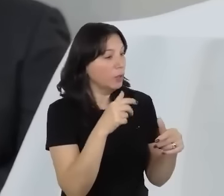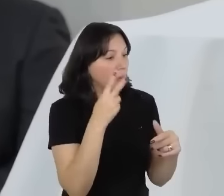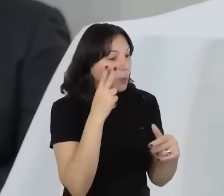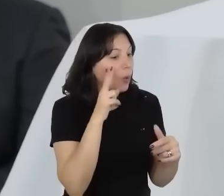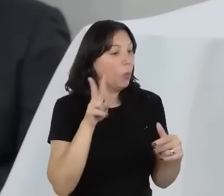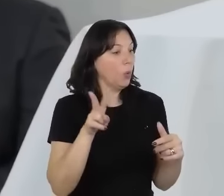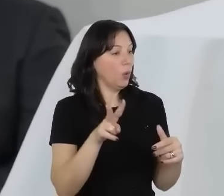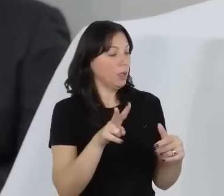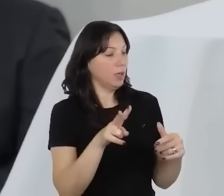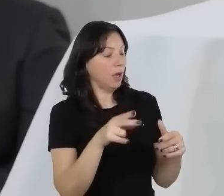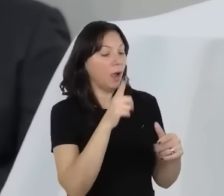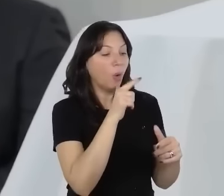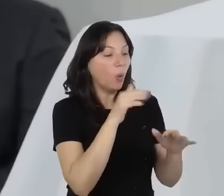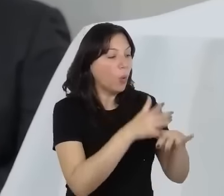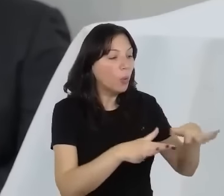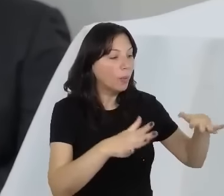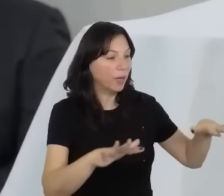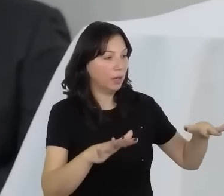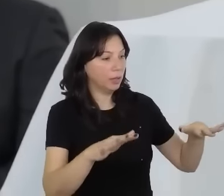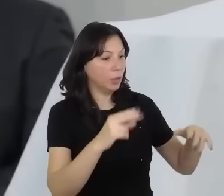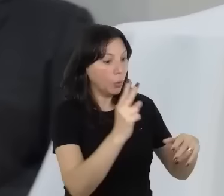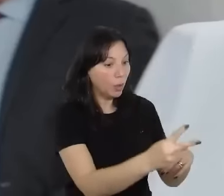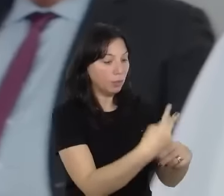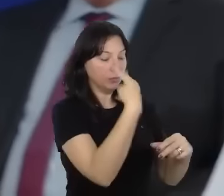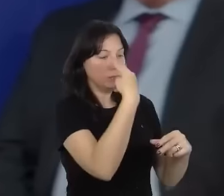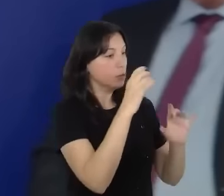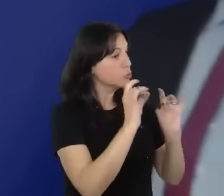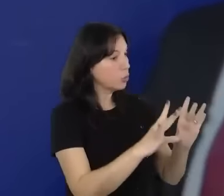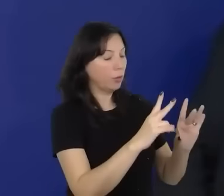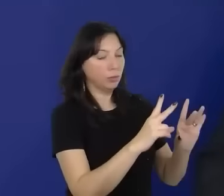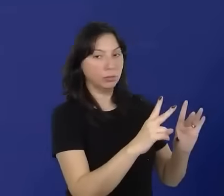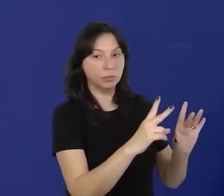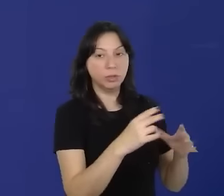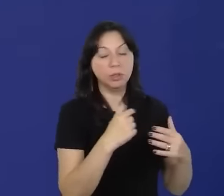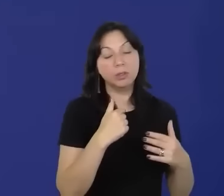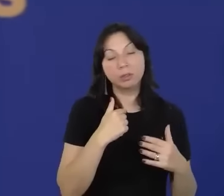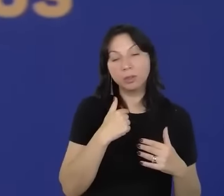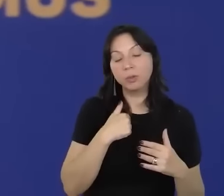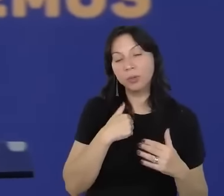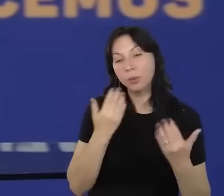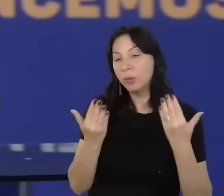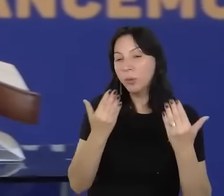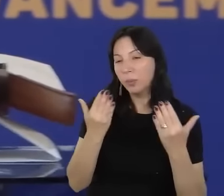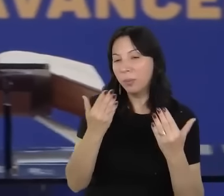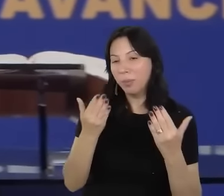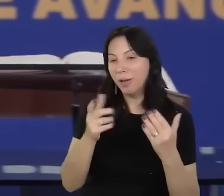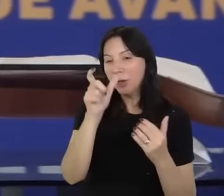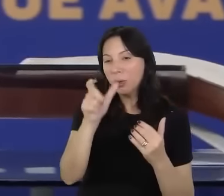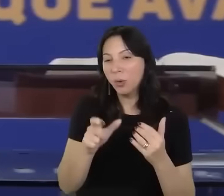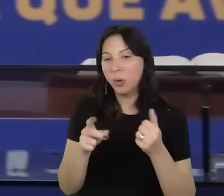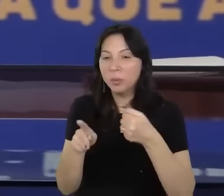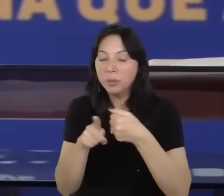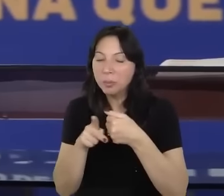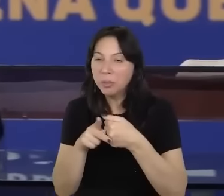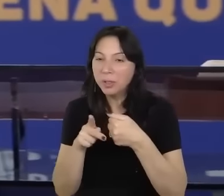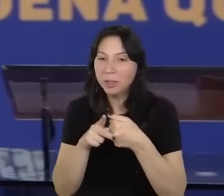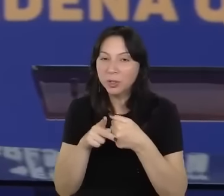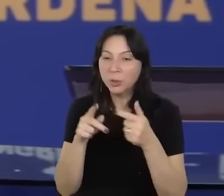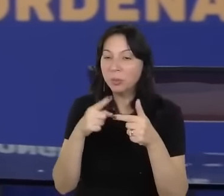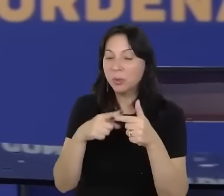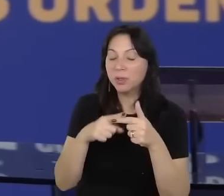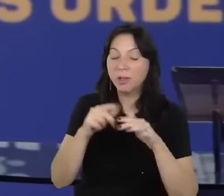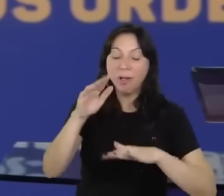que que Você duvidou E aí eu sou Pedro e quantas vezes eu também vacilo quantas vezes nós vacilamos quantas vezes nós tiramos